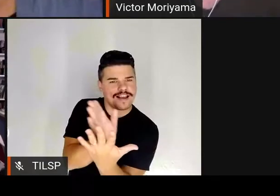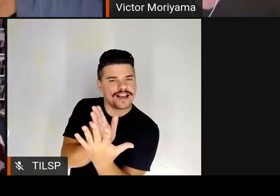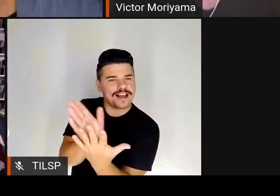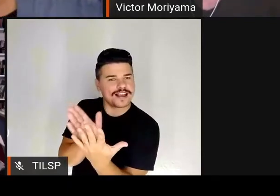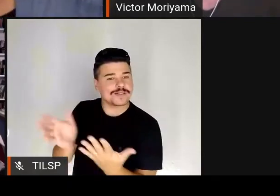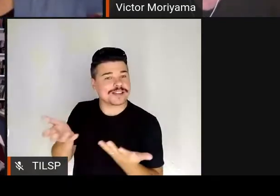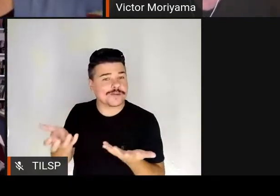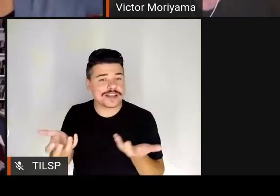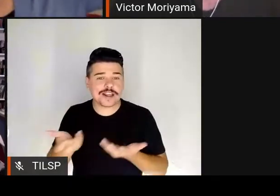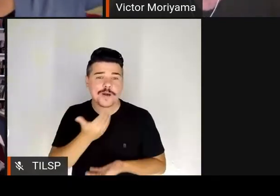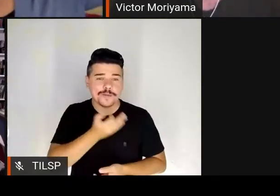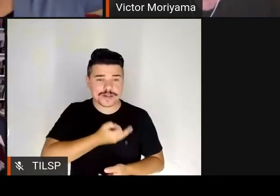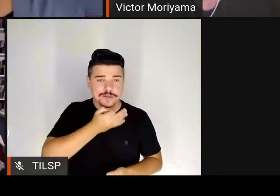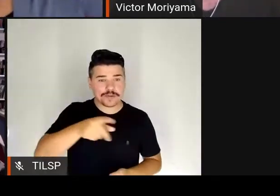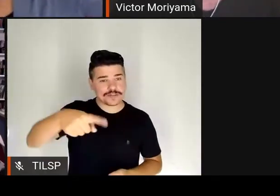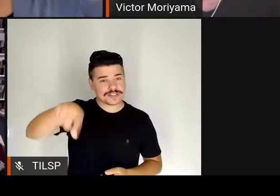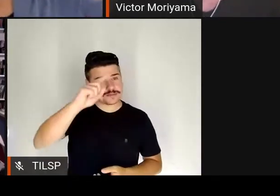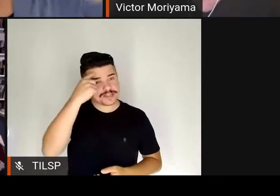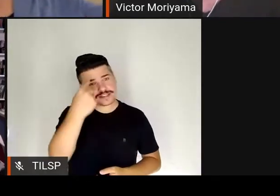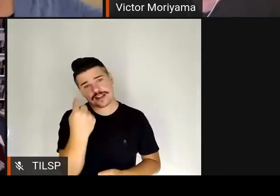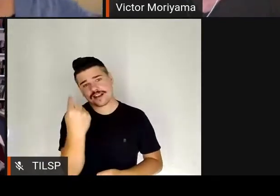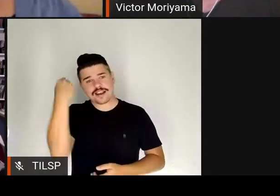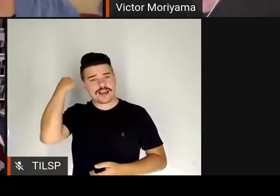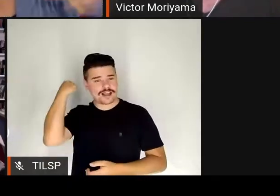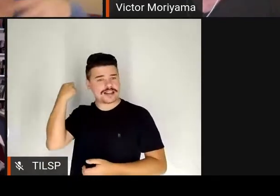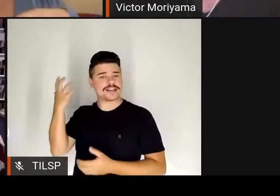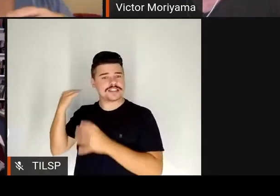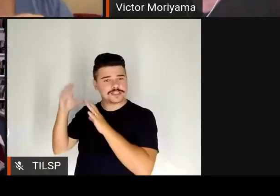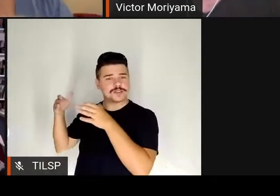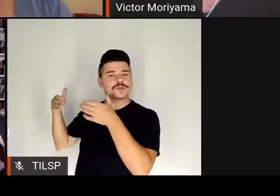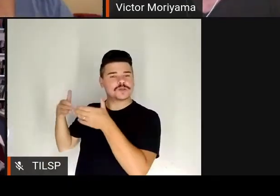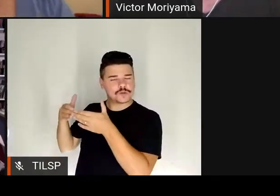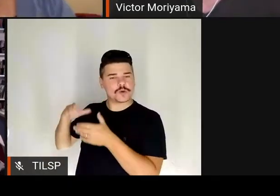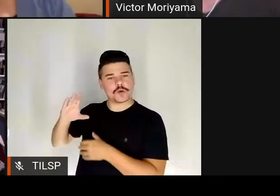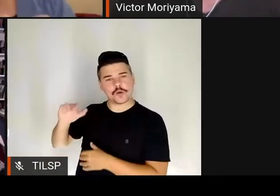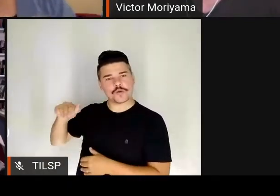voltar um pouco lá para o começo, né,